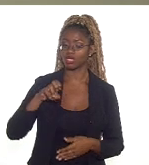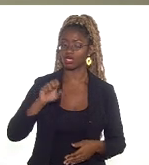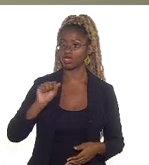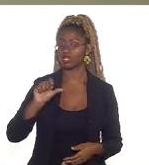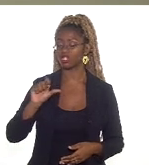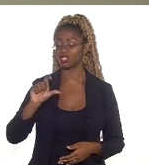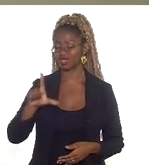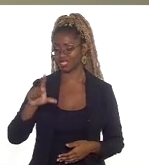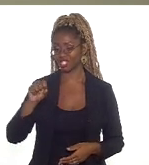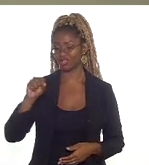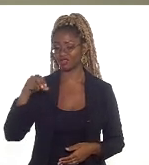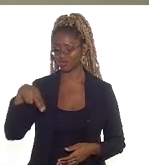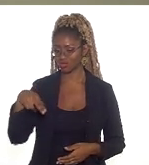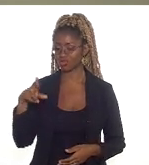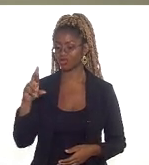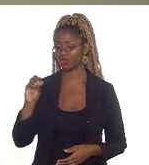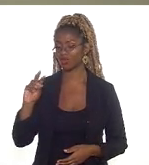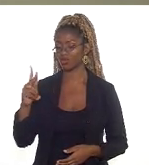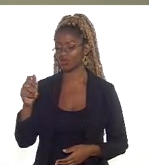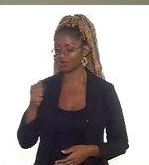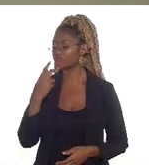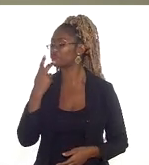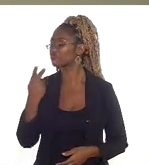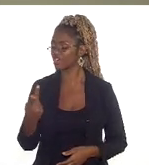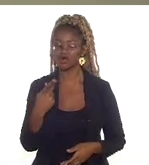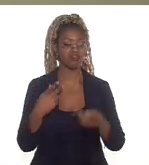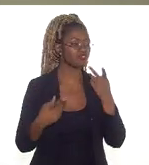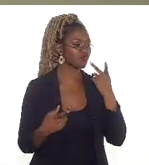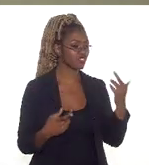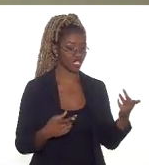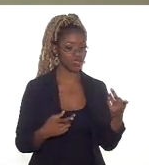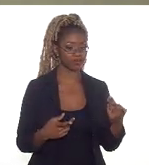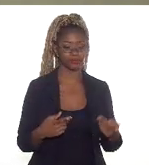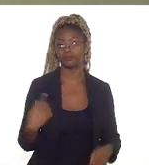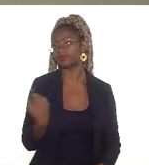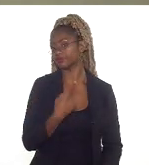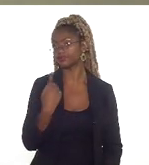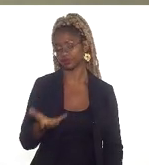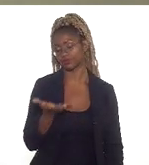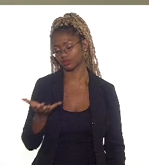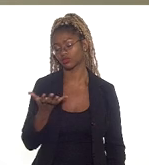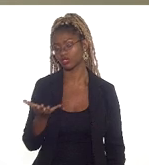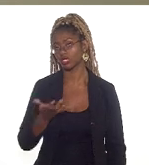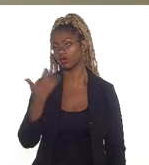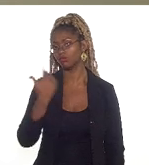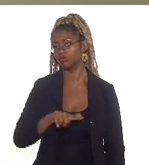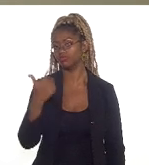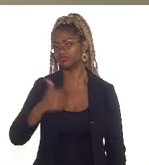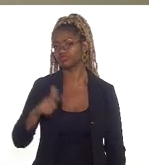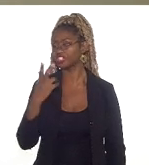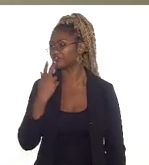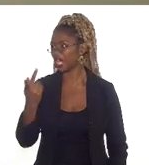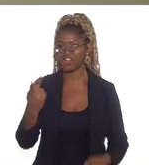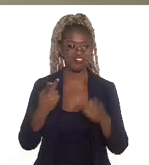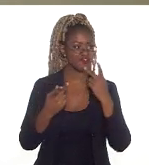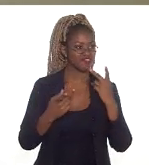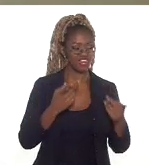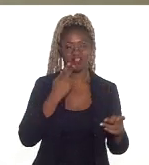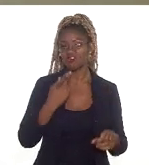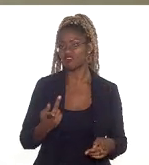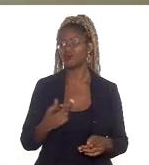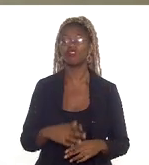ouviu esse pleito, é o que a gente quer mais que seja colocada no regime de recuperação